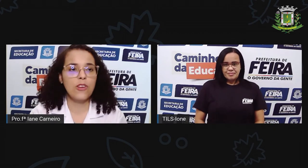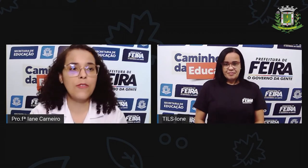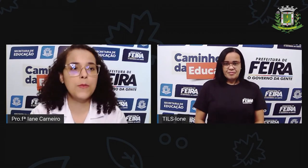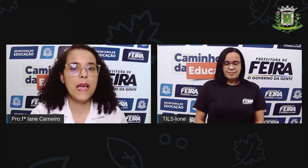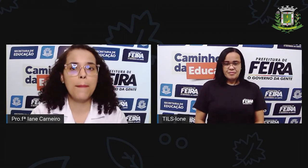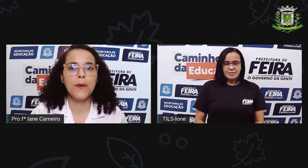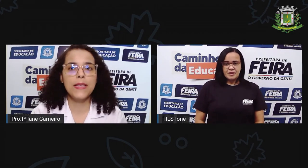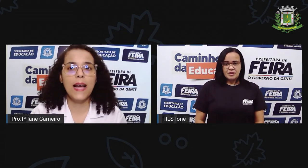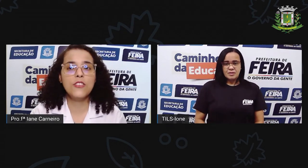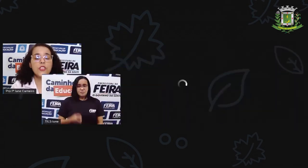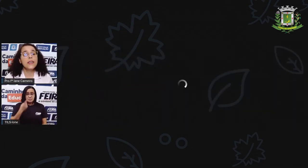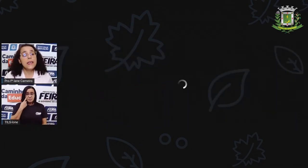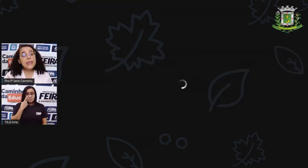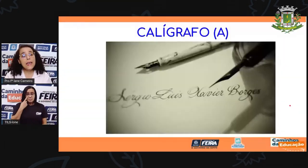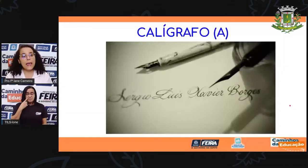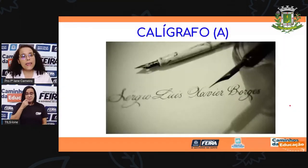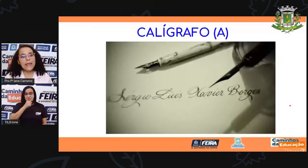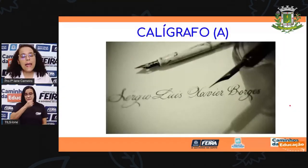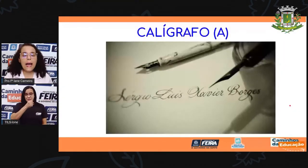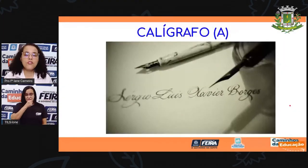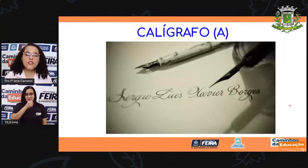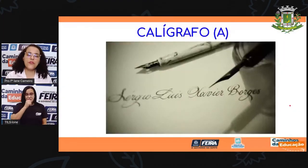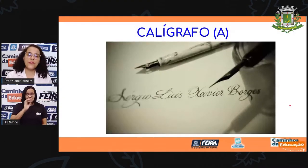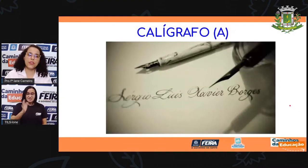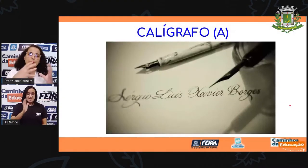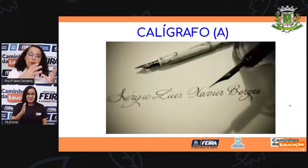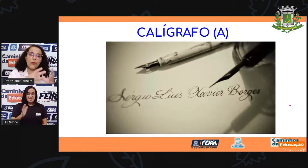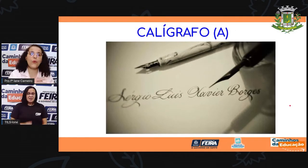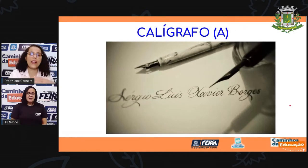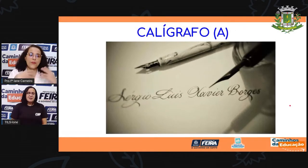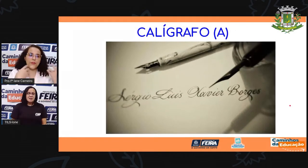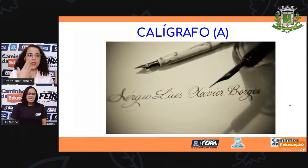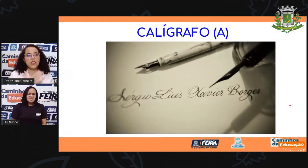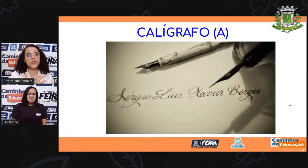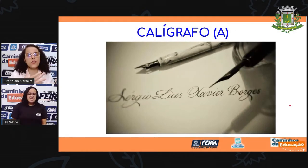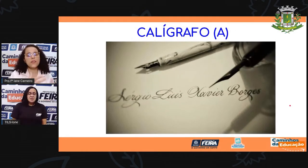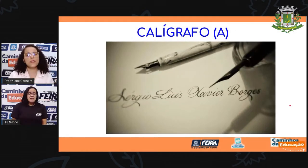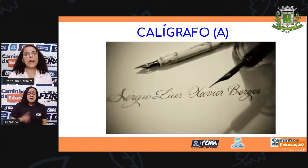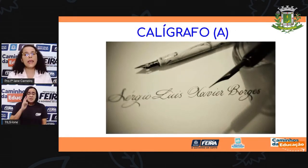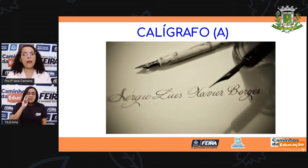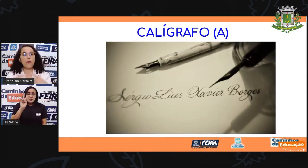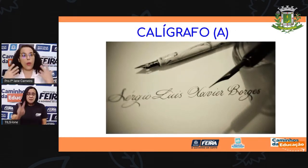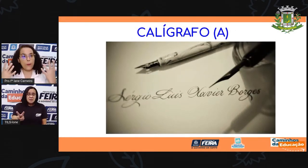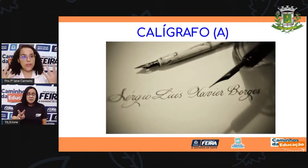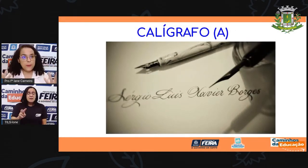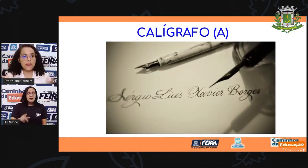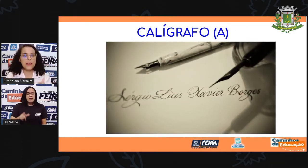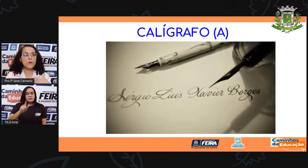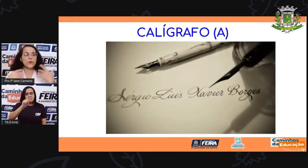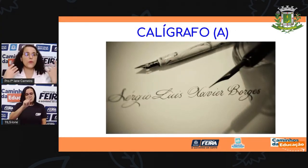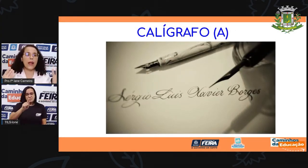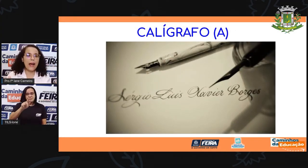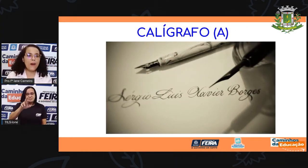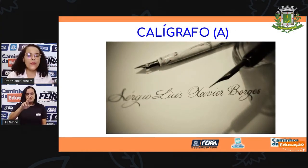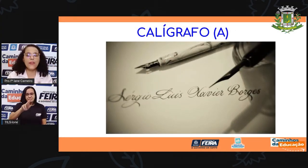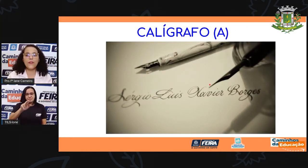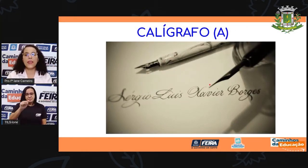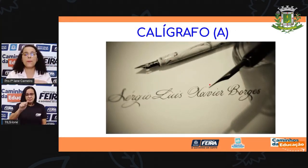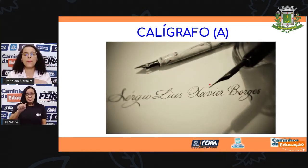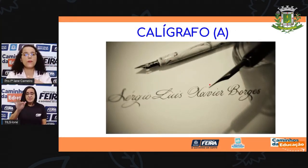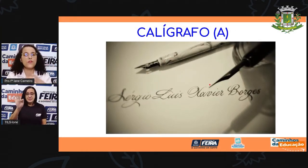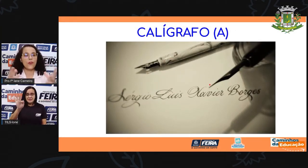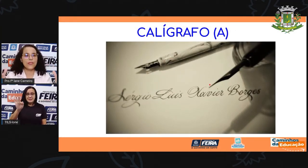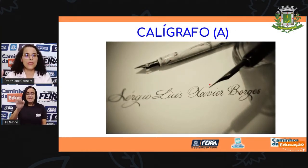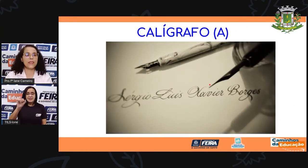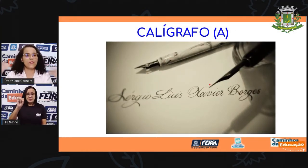Pronto. Já vimos a reportagem. E aí, né? A gente viu o grafite, né? Que é uma expressão cultural, né?